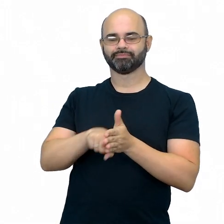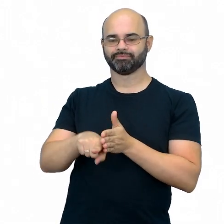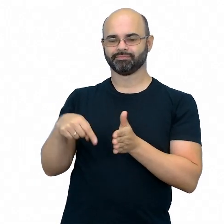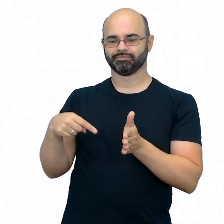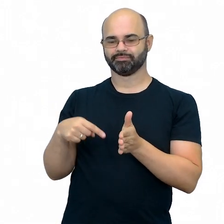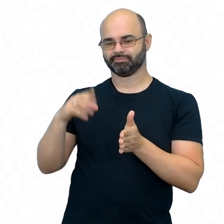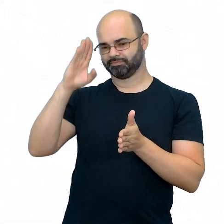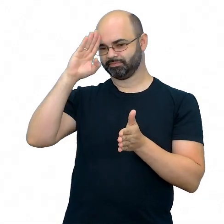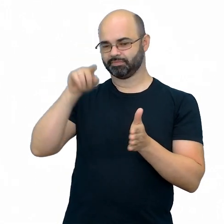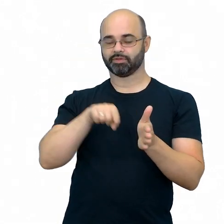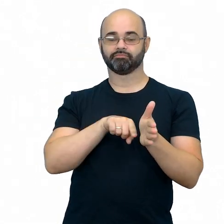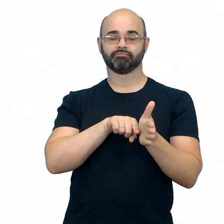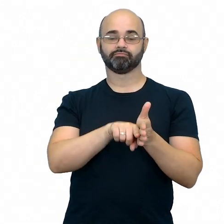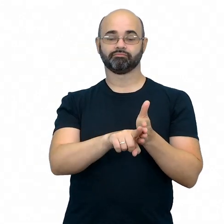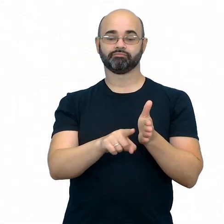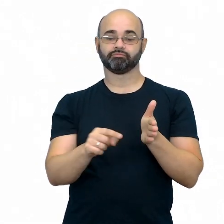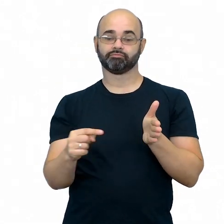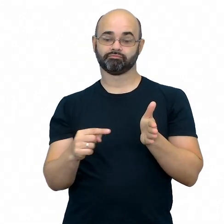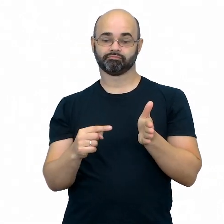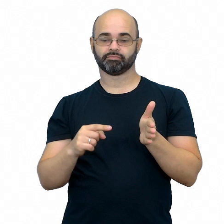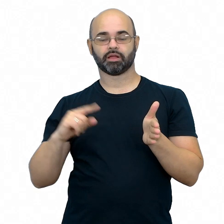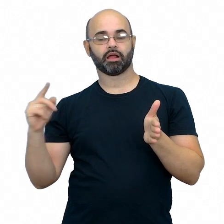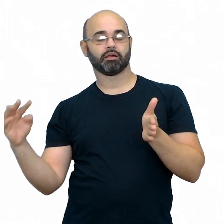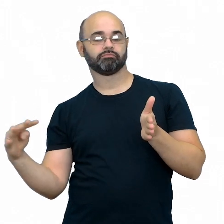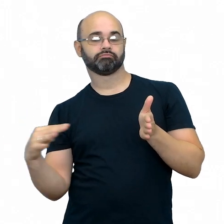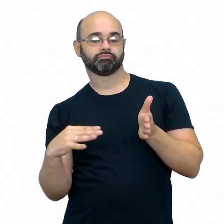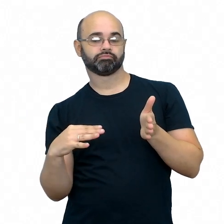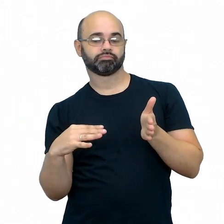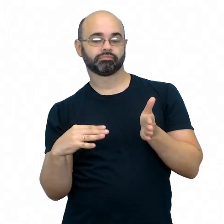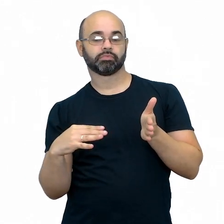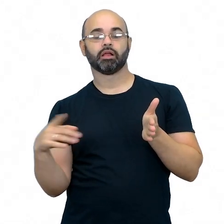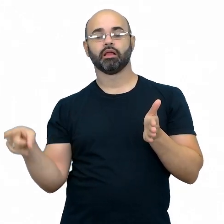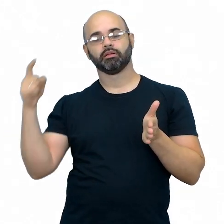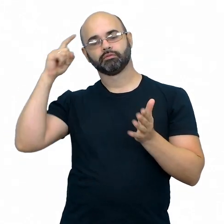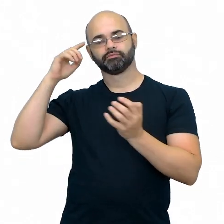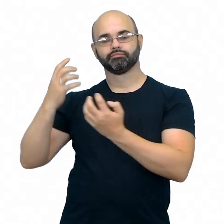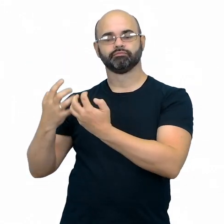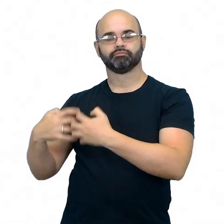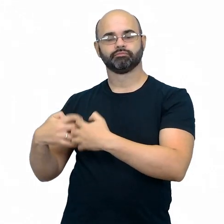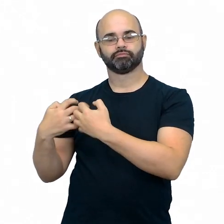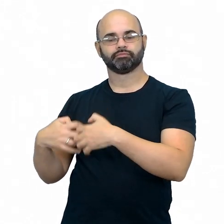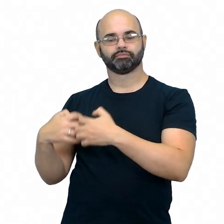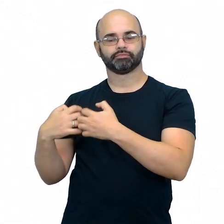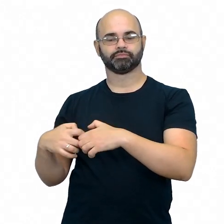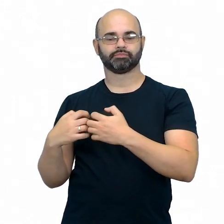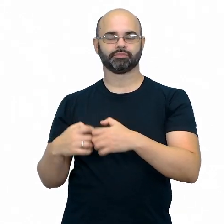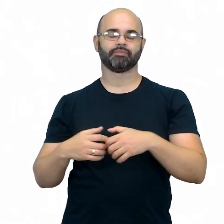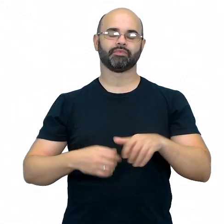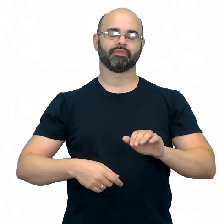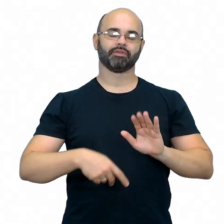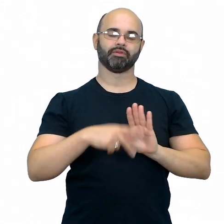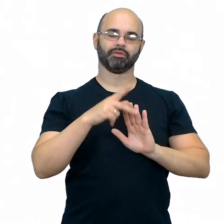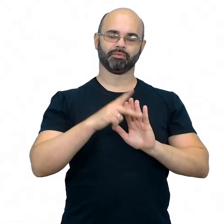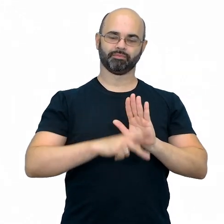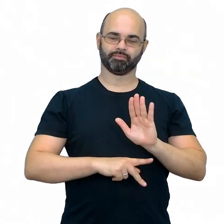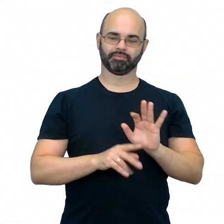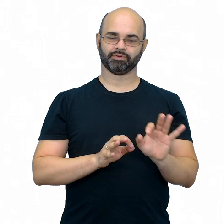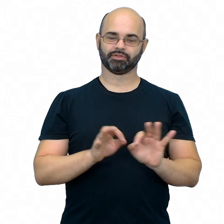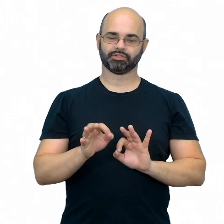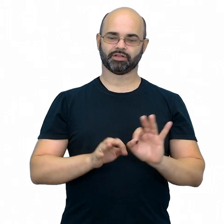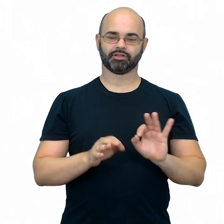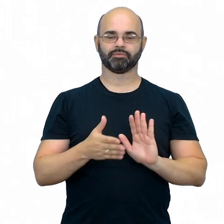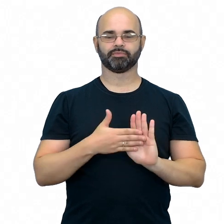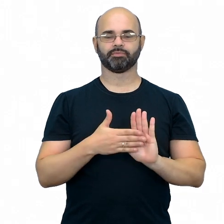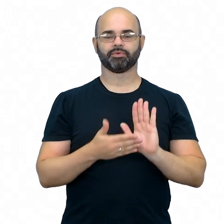projeto, essa aprendizagem que vai ser baseada dentro dessa proposta de projeto. Esse